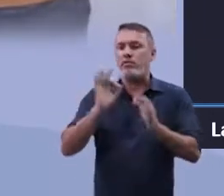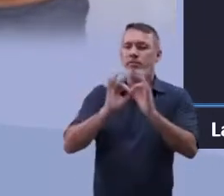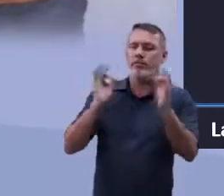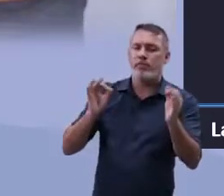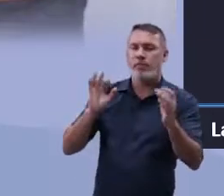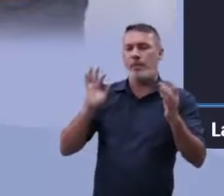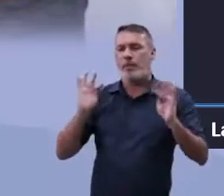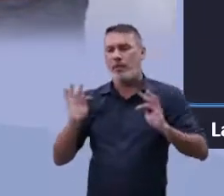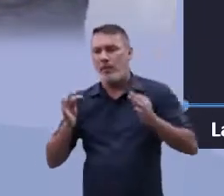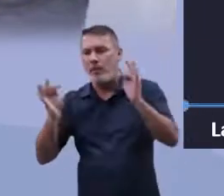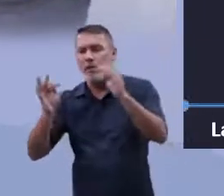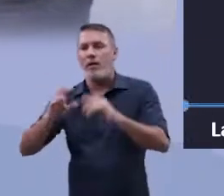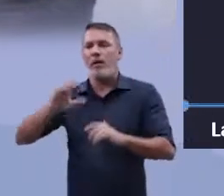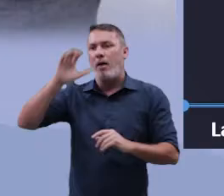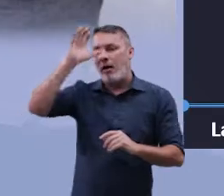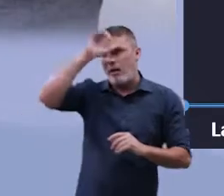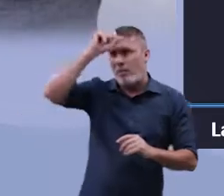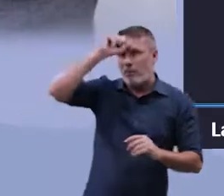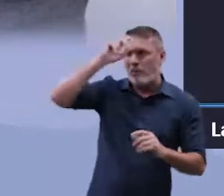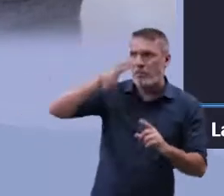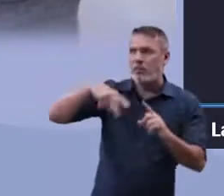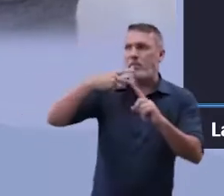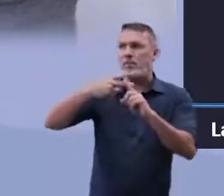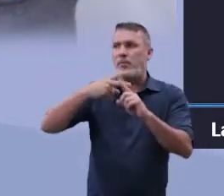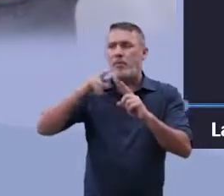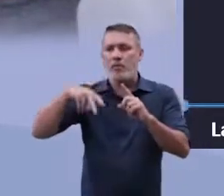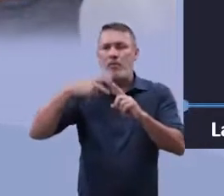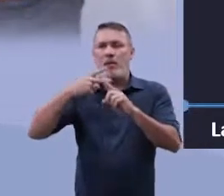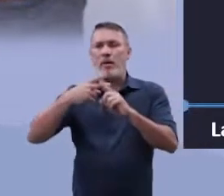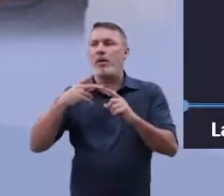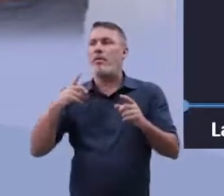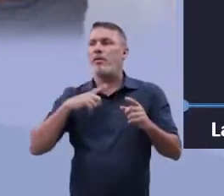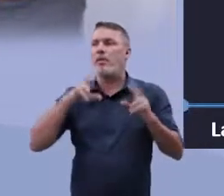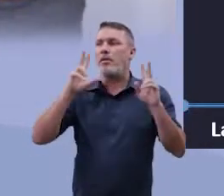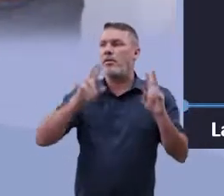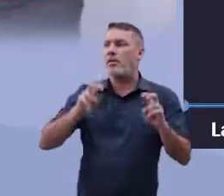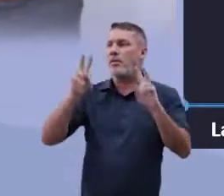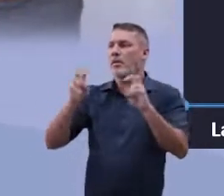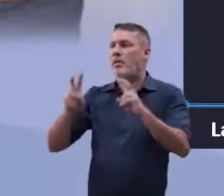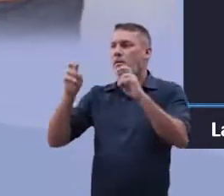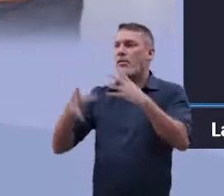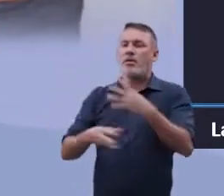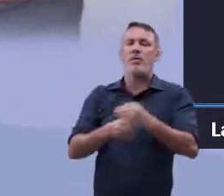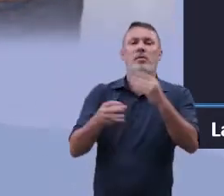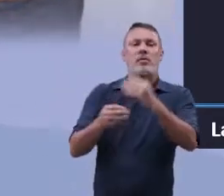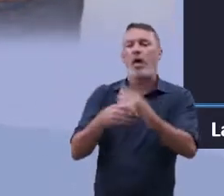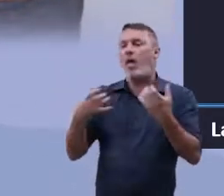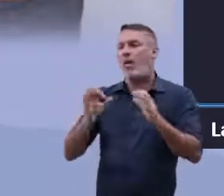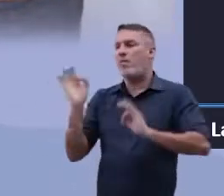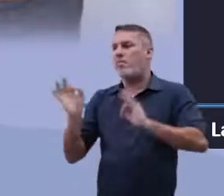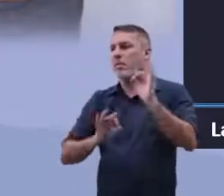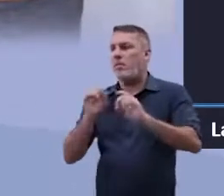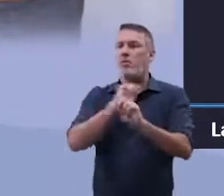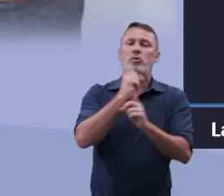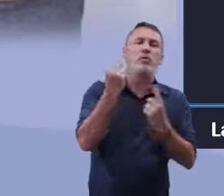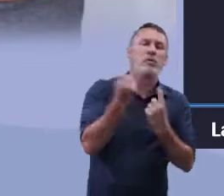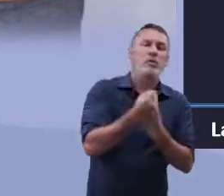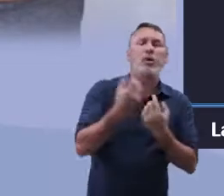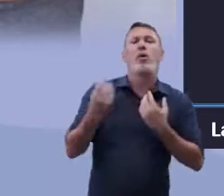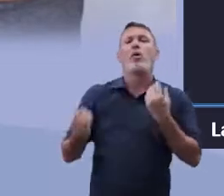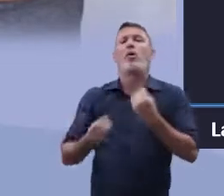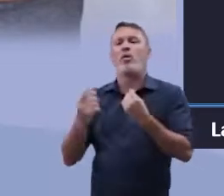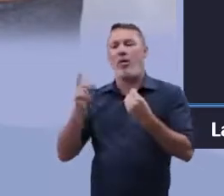da tecnologia, a autoaprendizagem. Ué, professor, mas o que tem a ver isso com o tema? Se eu estou querendo preparar a sociedade,